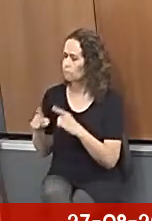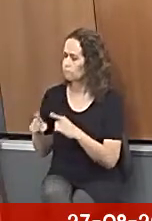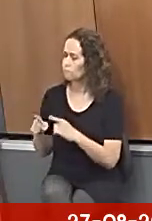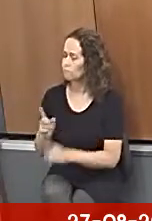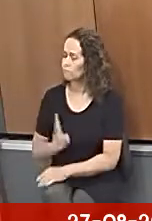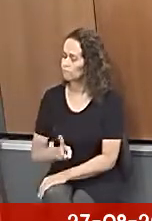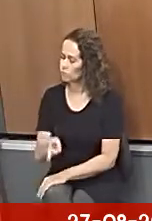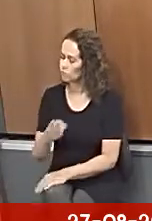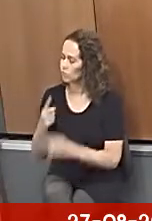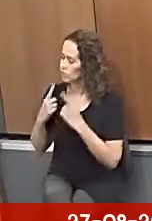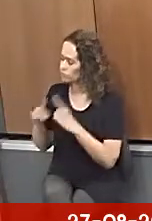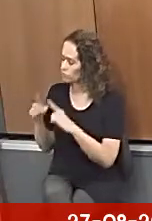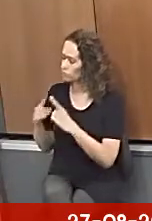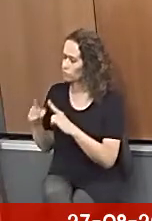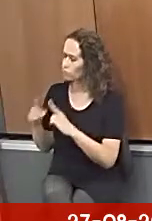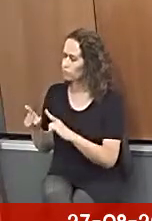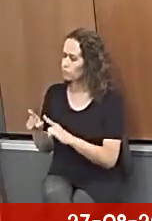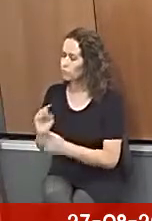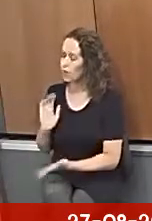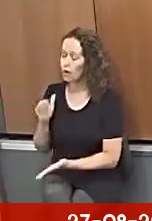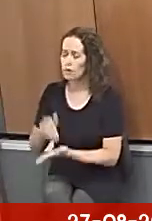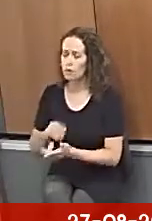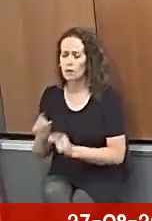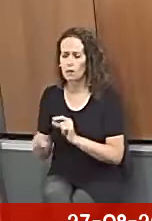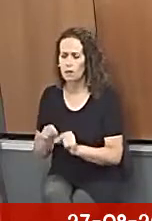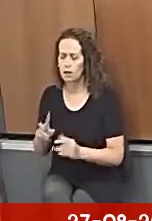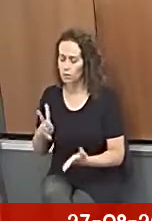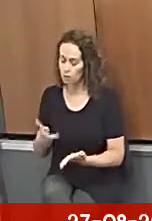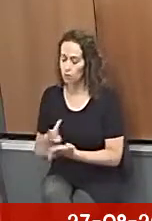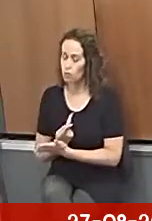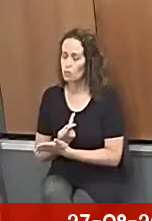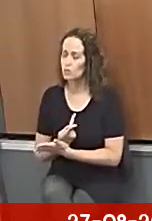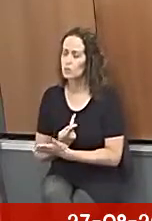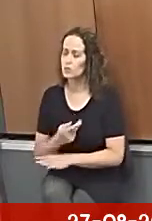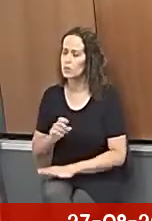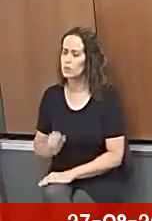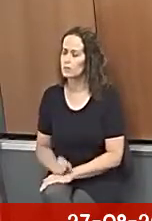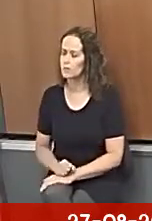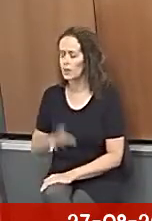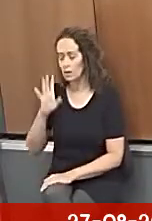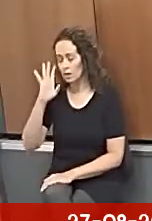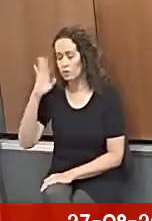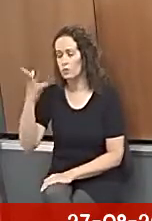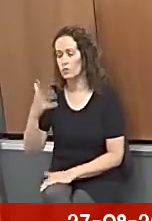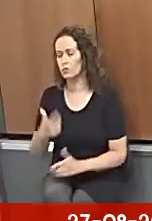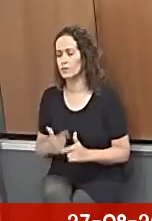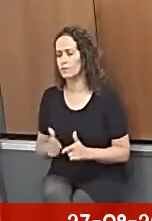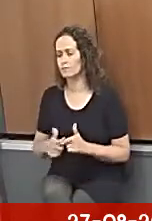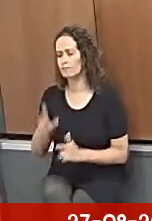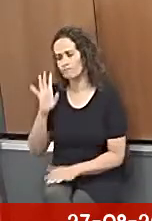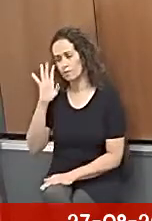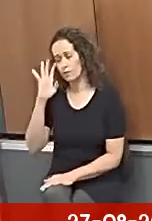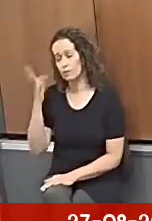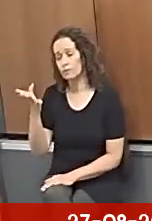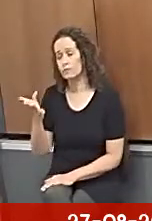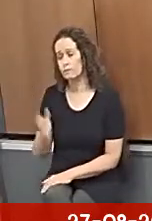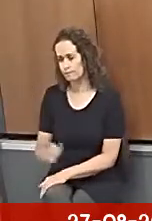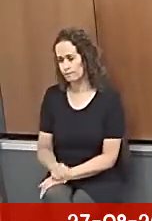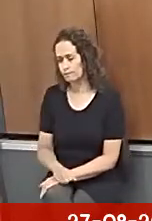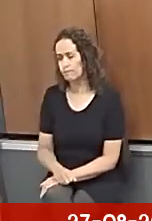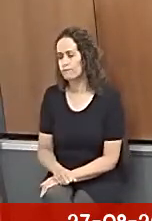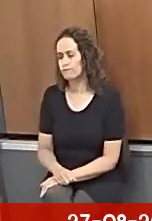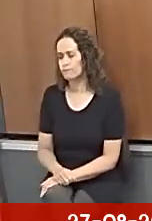denunciar até que tudo seja esclarecido até que tudo seja resolvido caso eros dátilo